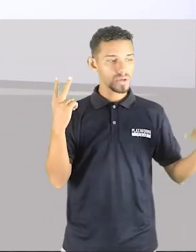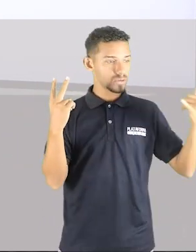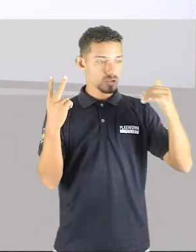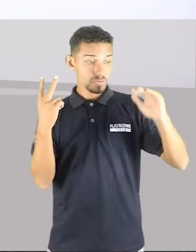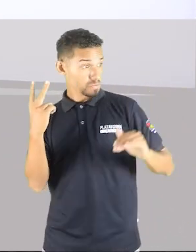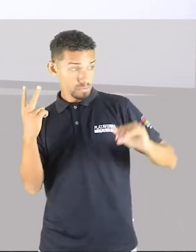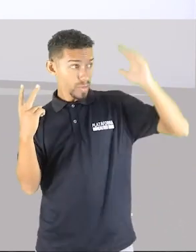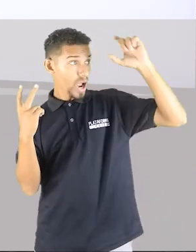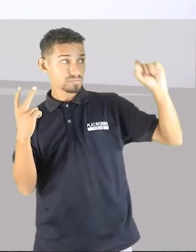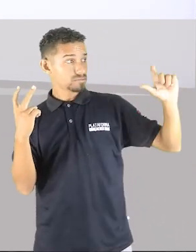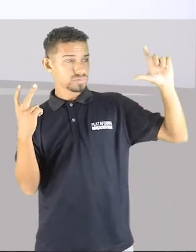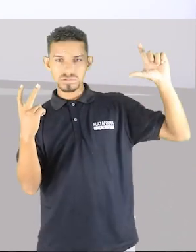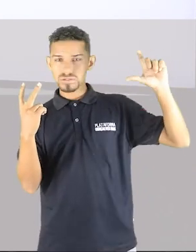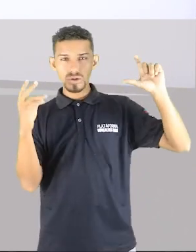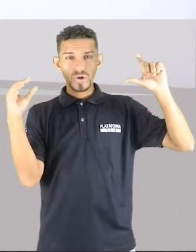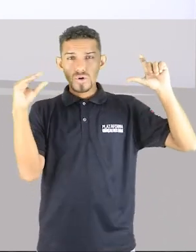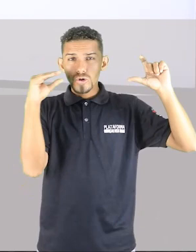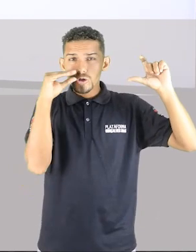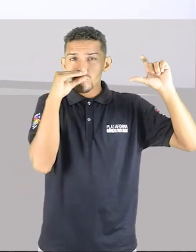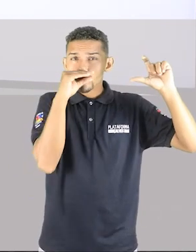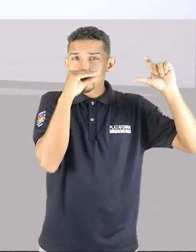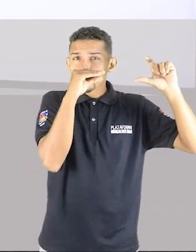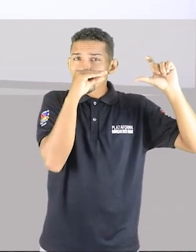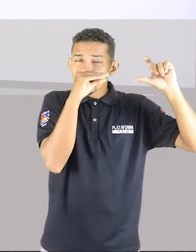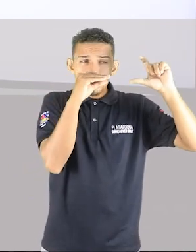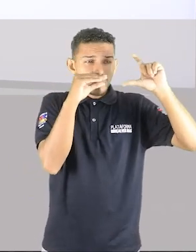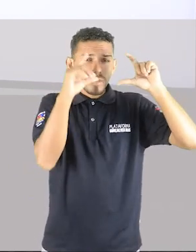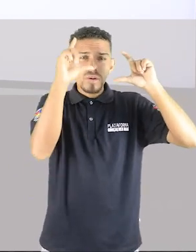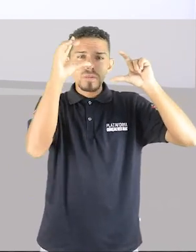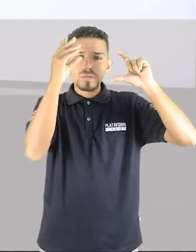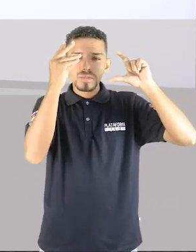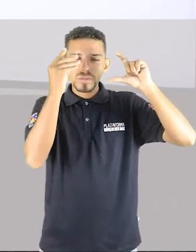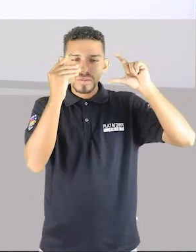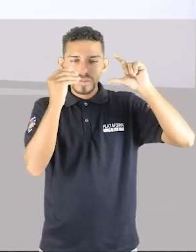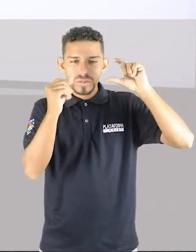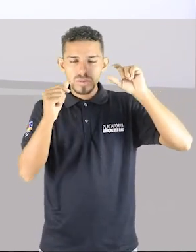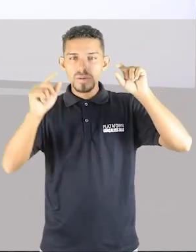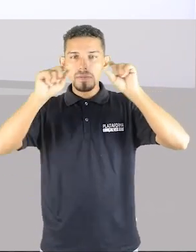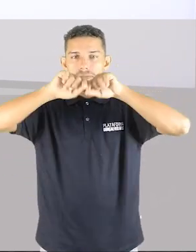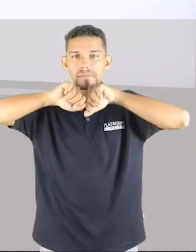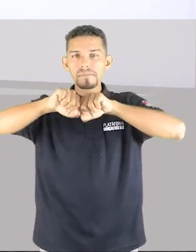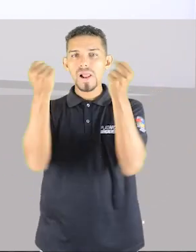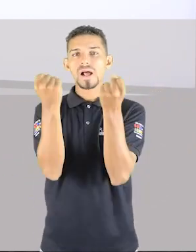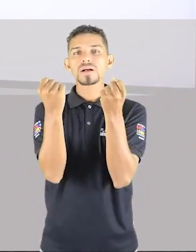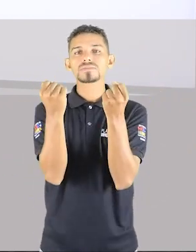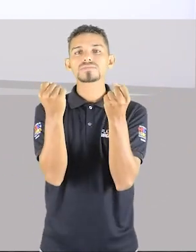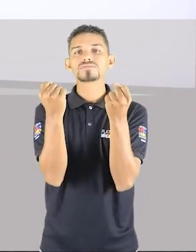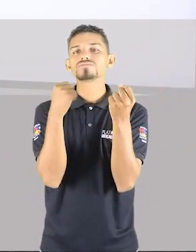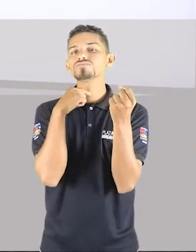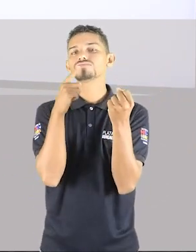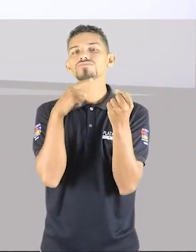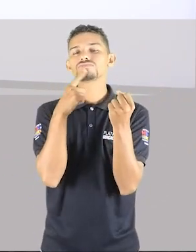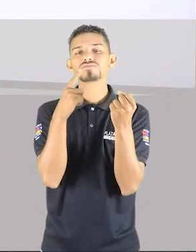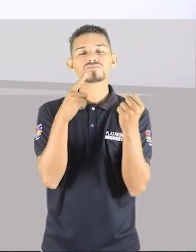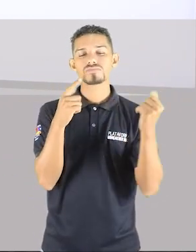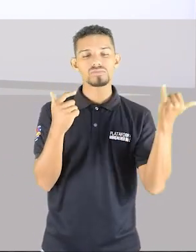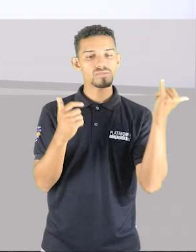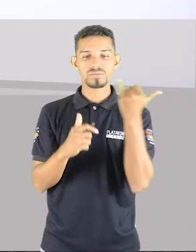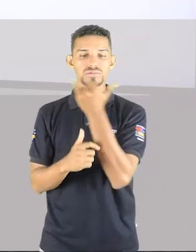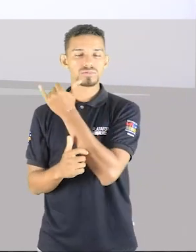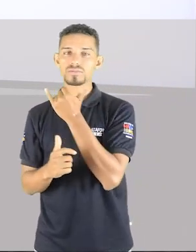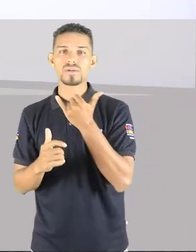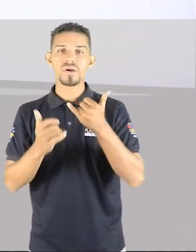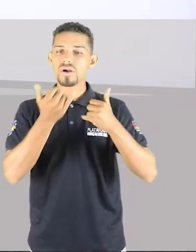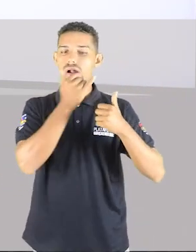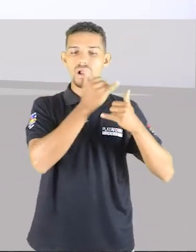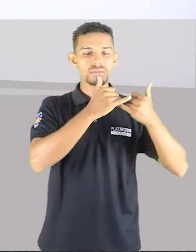ele esquenta muito derrete e parte não deixa interrompendo a passagem de